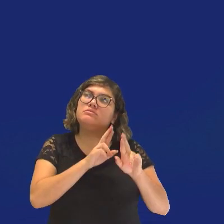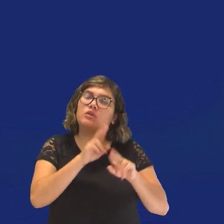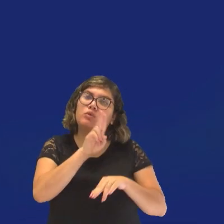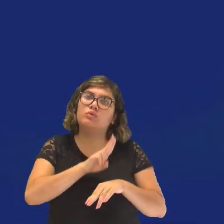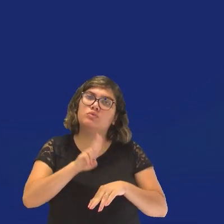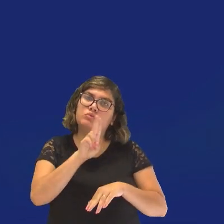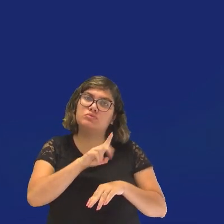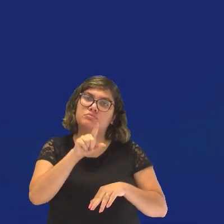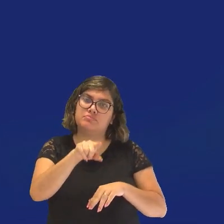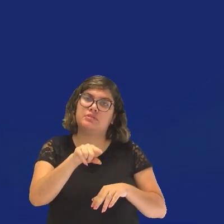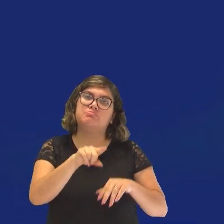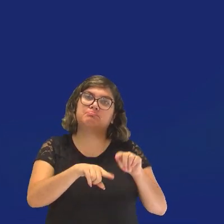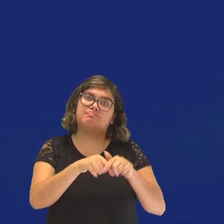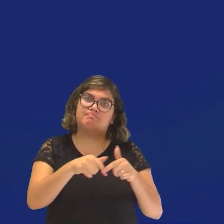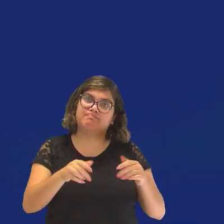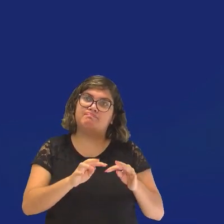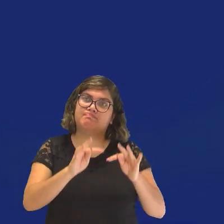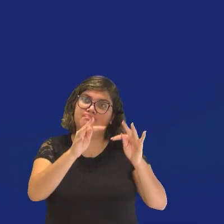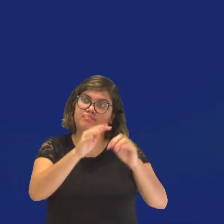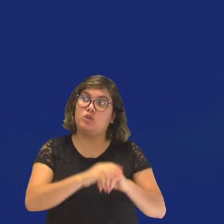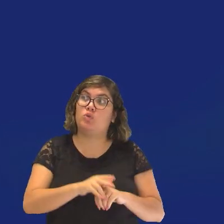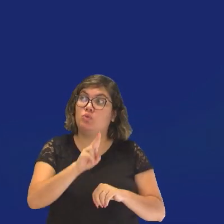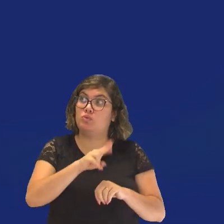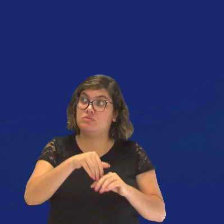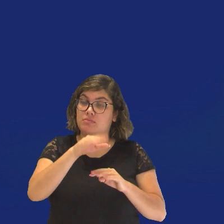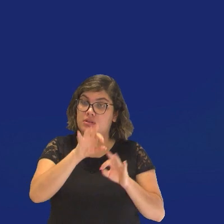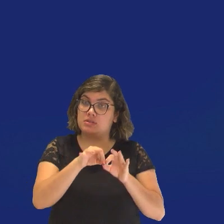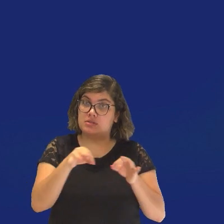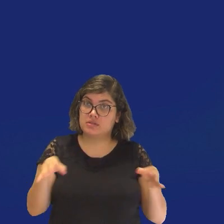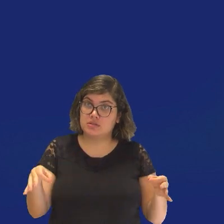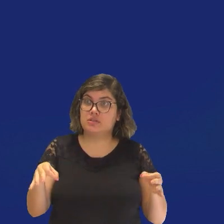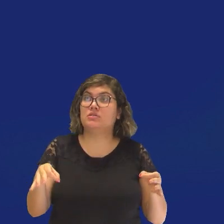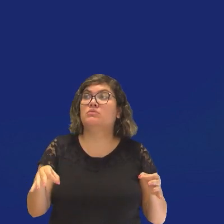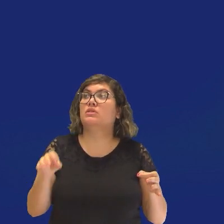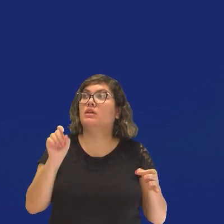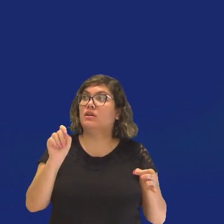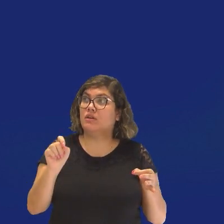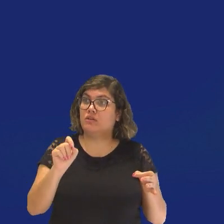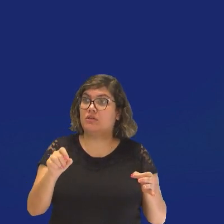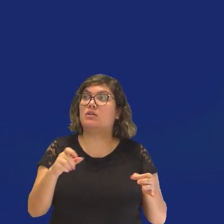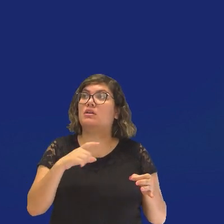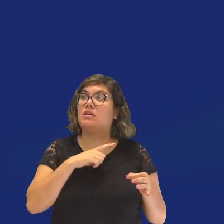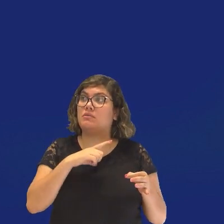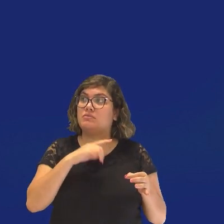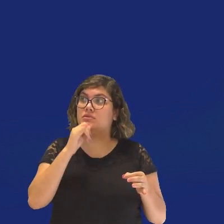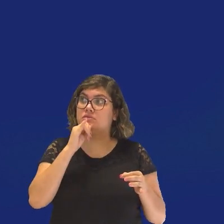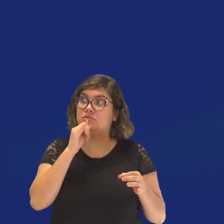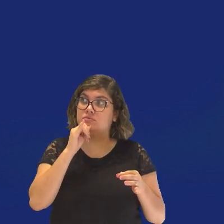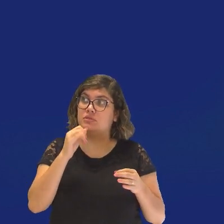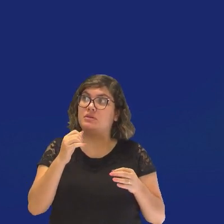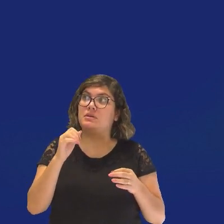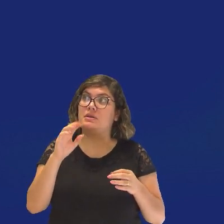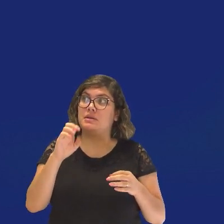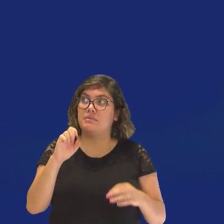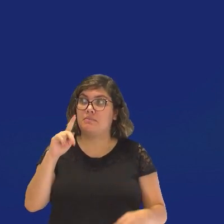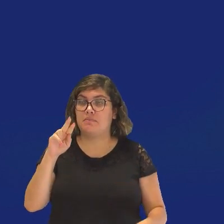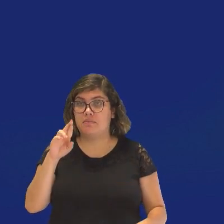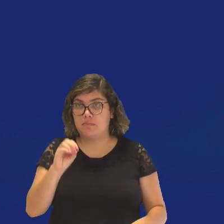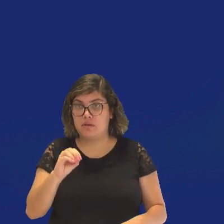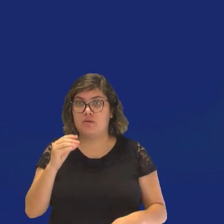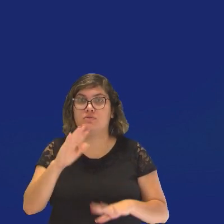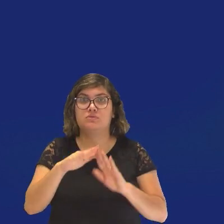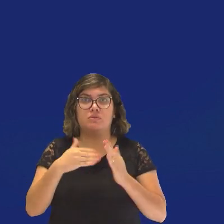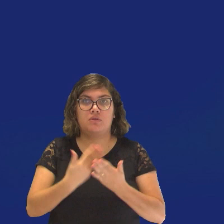dessa ferramenta tecnológica? Em primeiro lugar, um uso mais simples, Anthony, que é o emprego como um teste escolar. Essa ferramenta ficaria disponível a